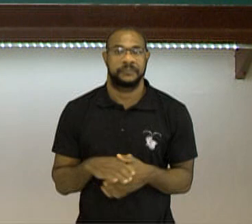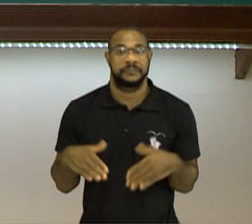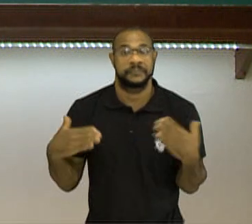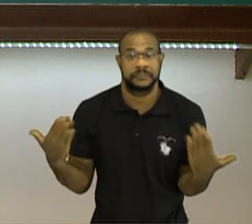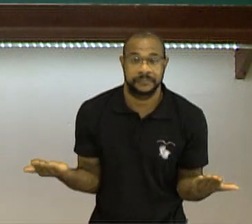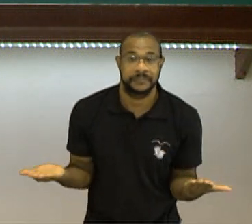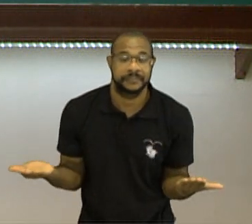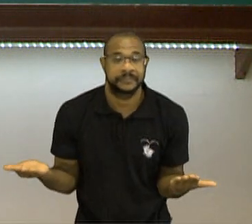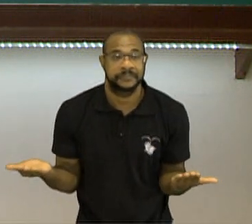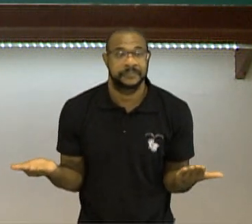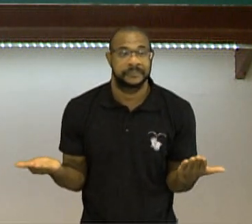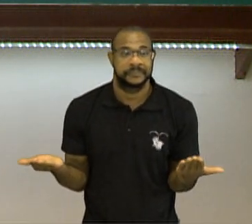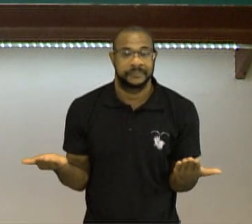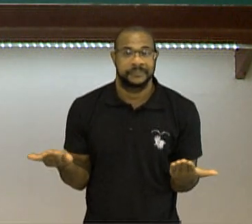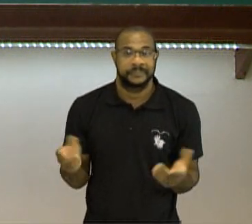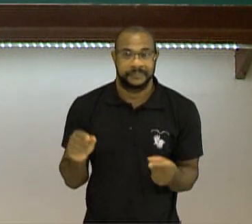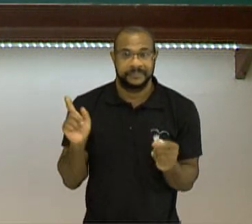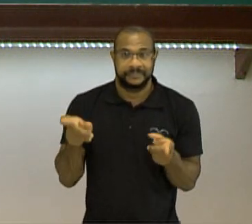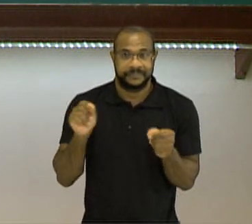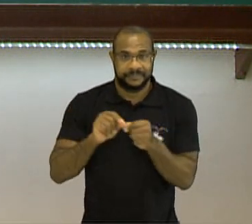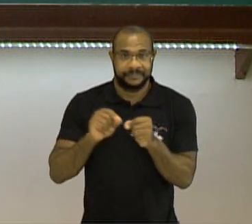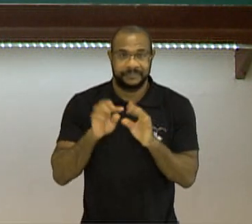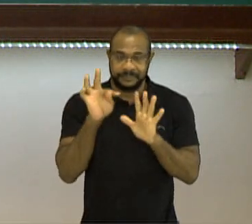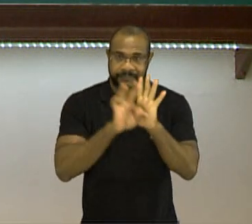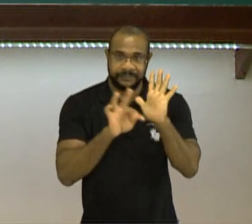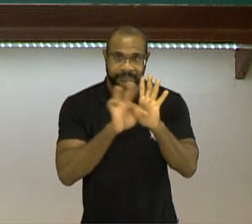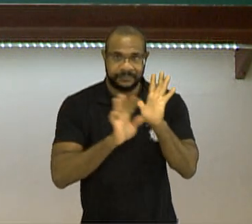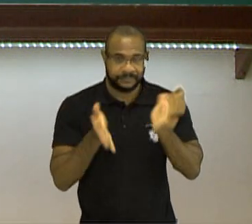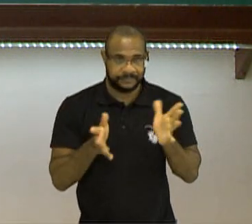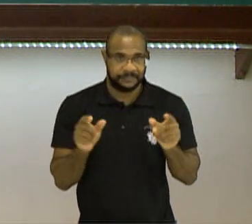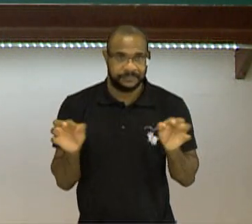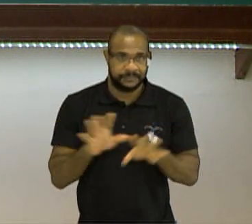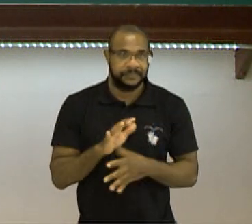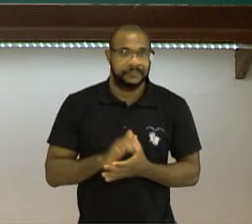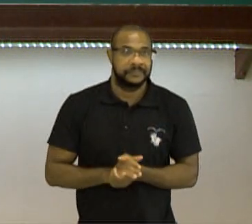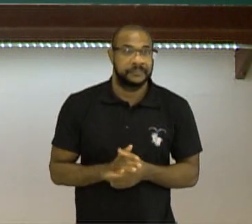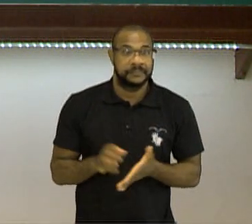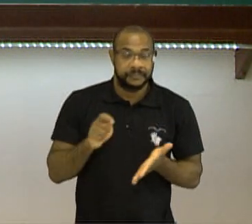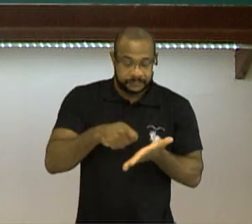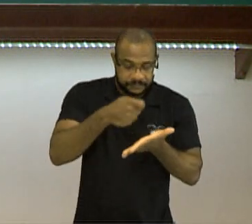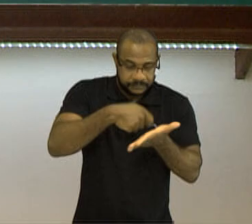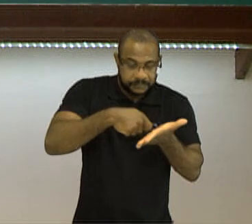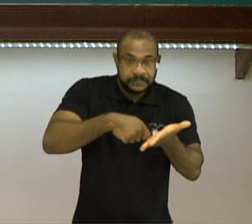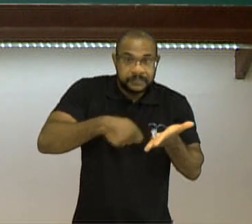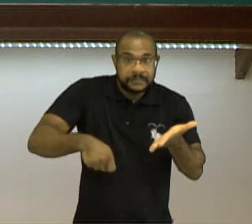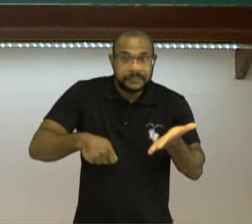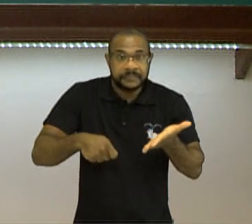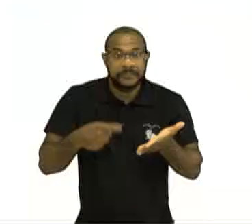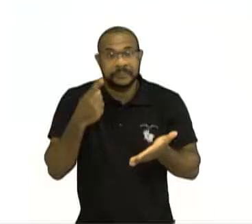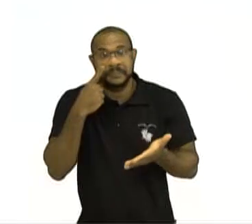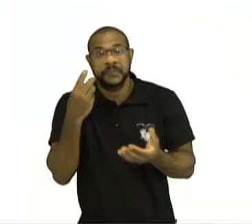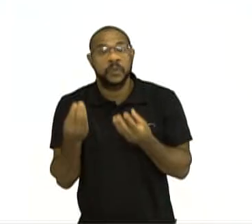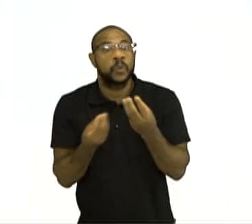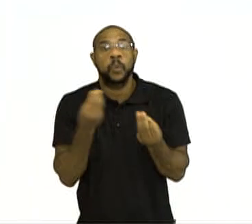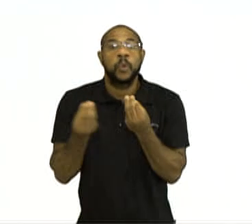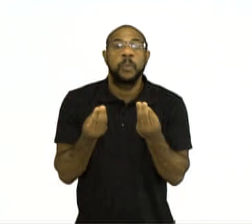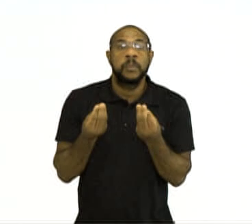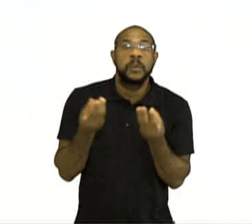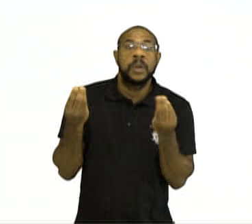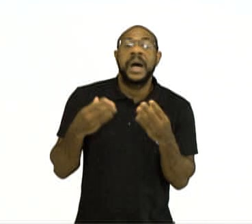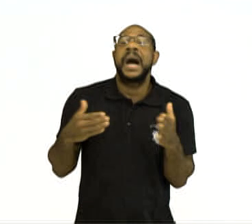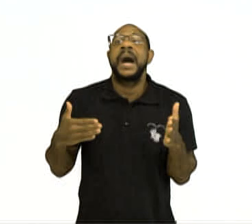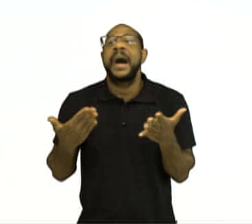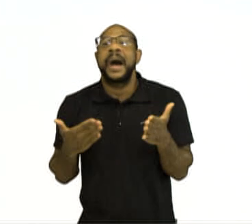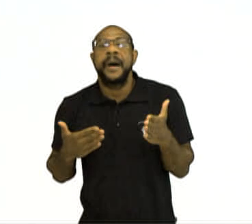E então, já elaborou o seu parágrafo? Vamos retomar? Para a escrita, considere até que ponto se pode ser livre, ou seja,